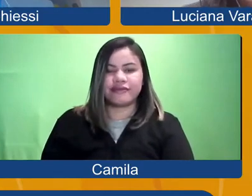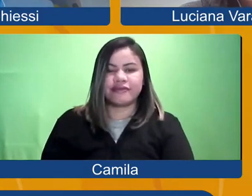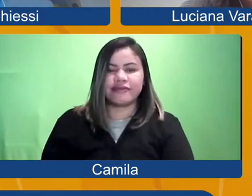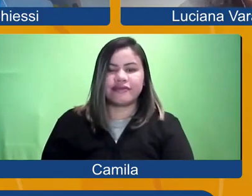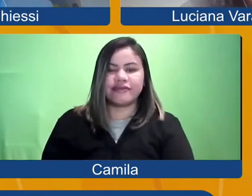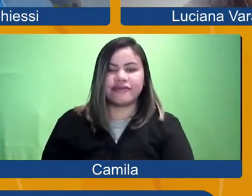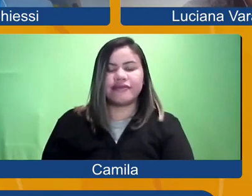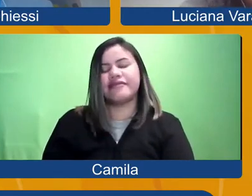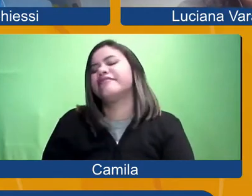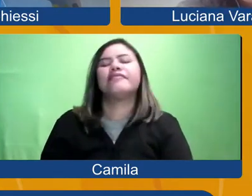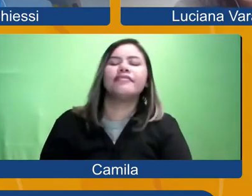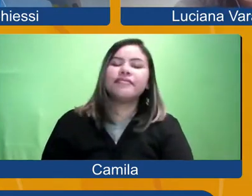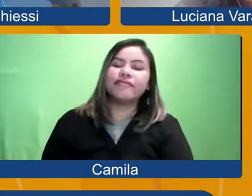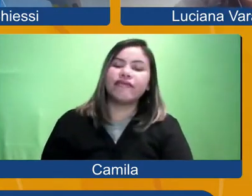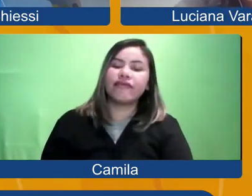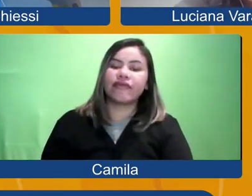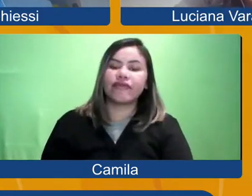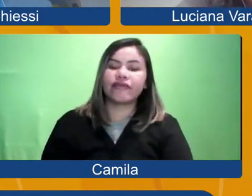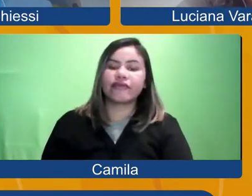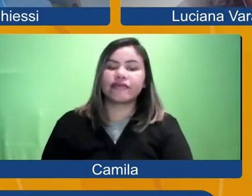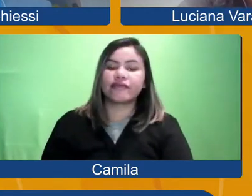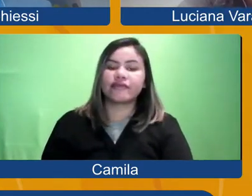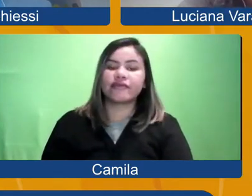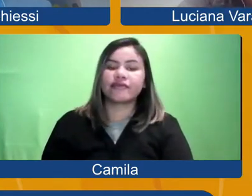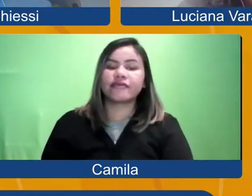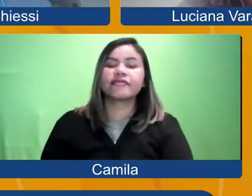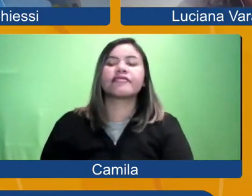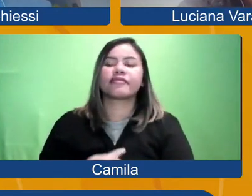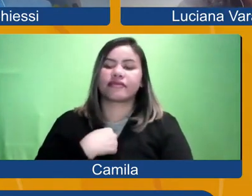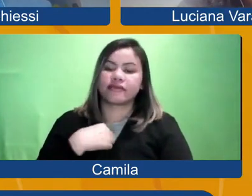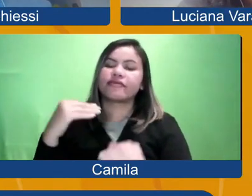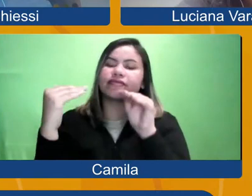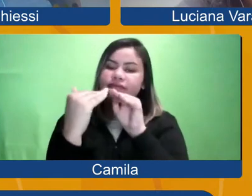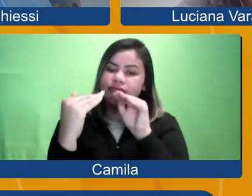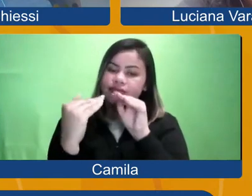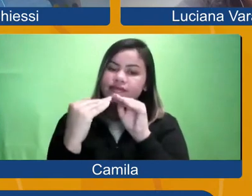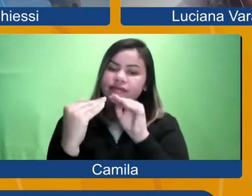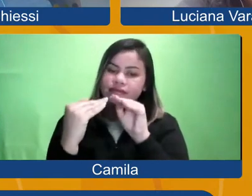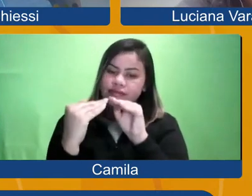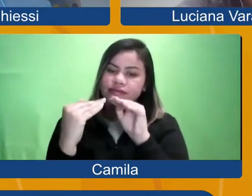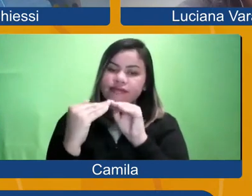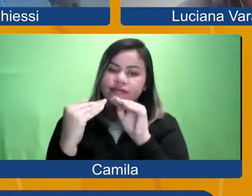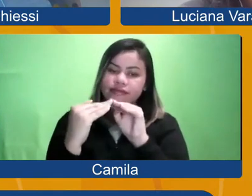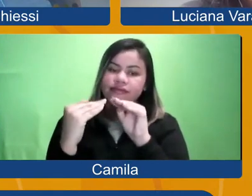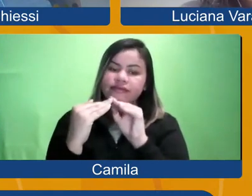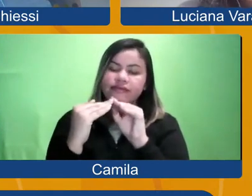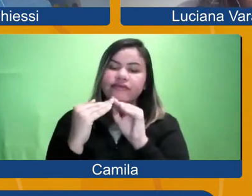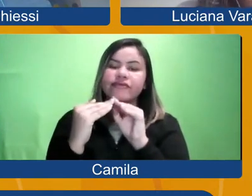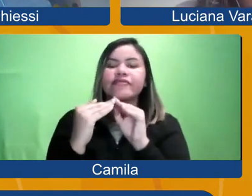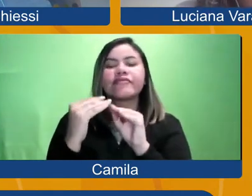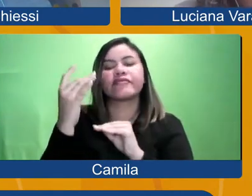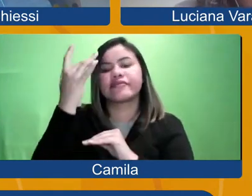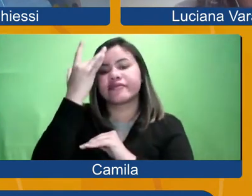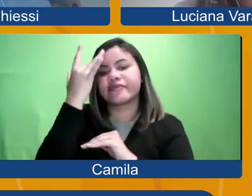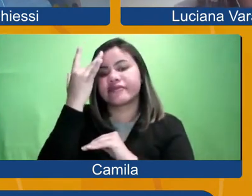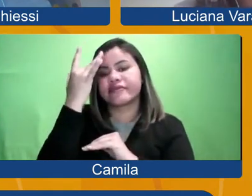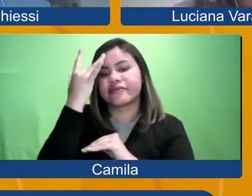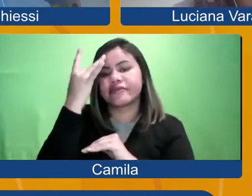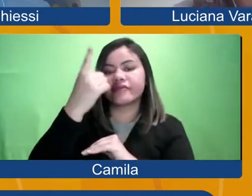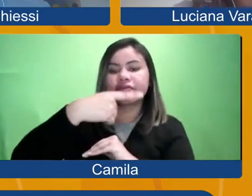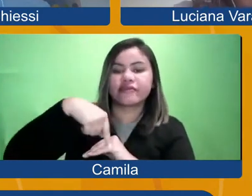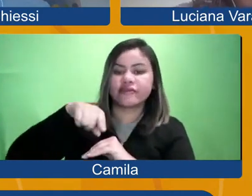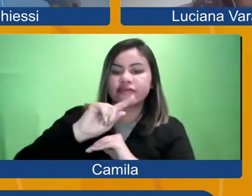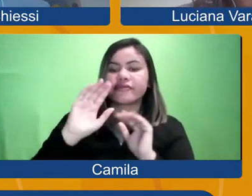Obrigada. Eu também acho assim que a gente já tem